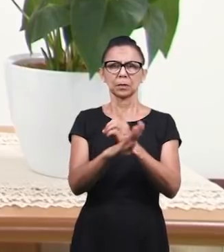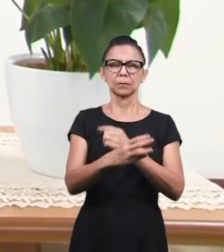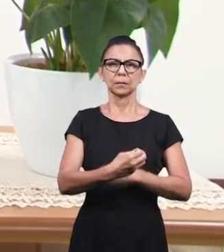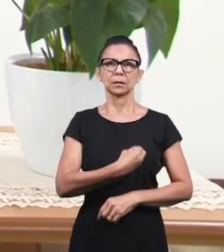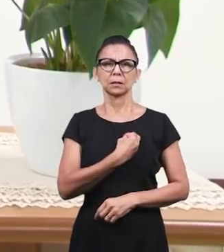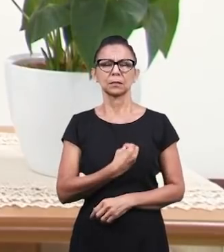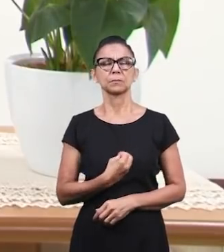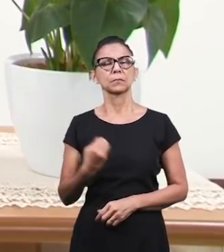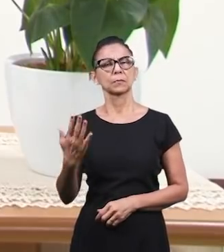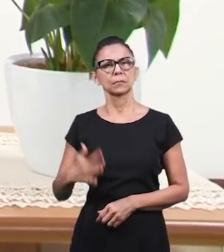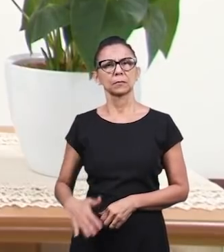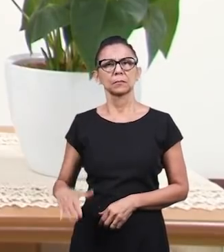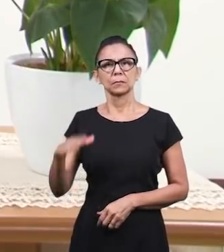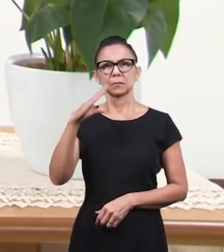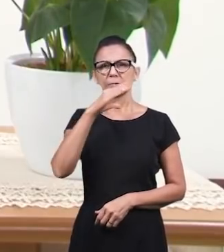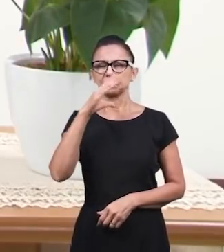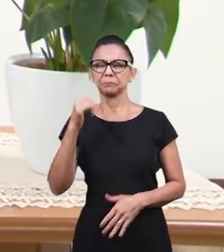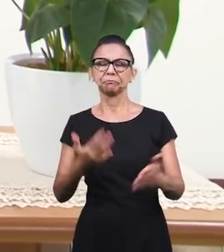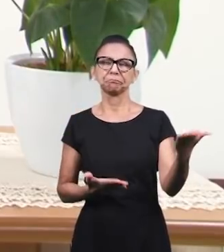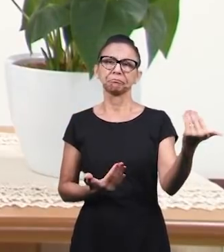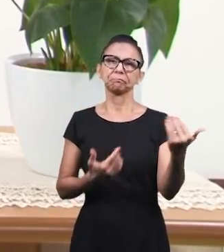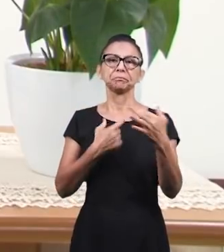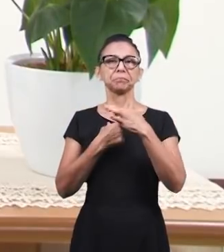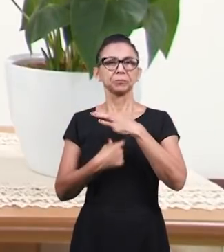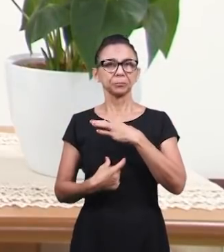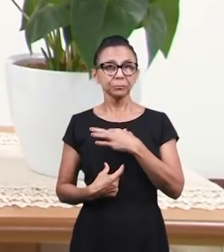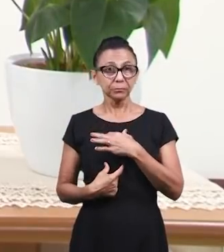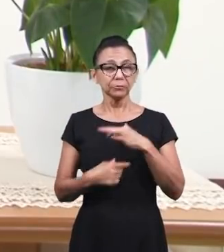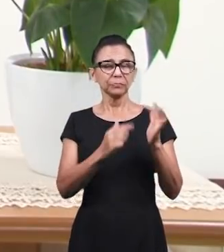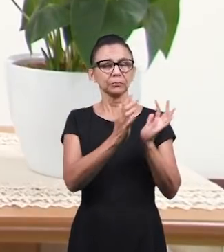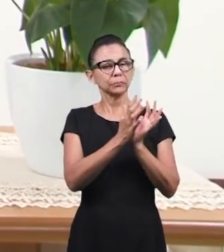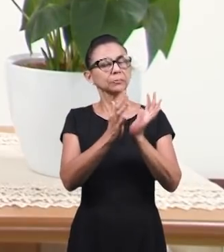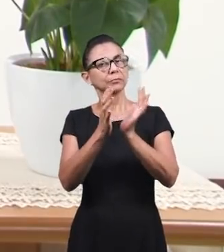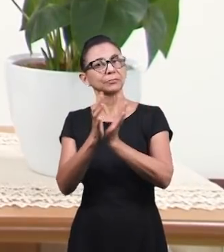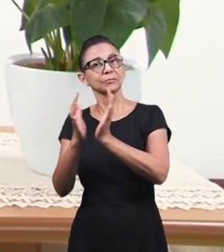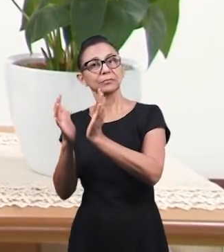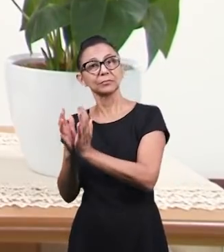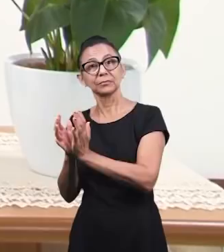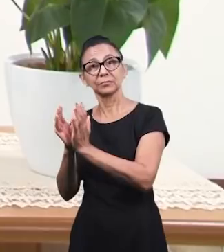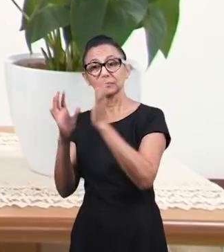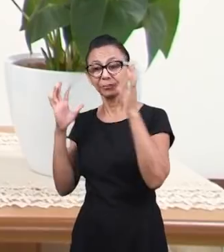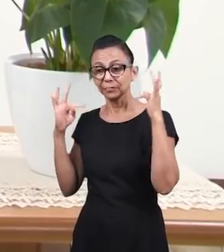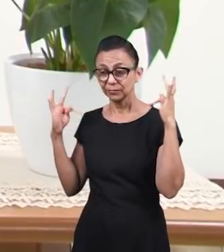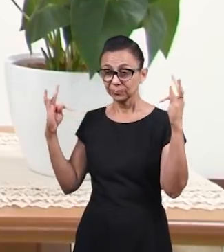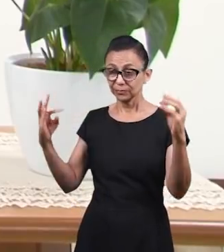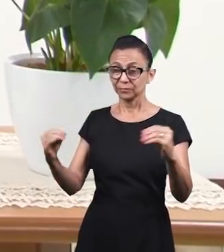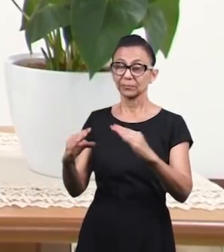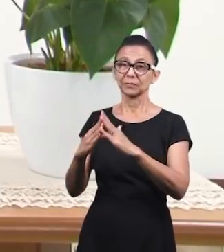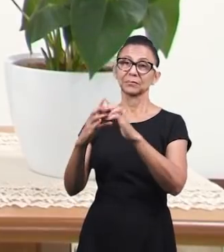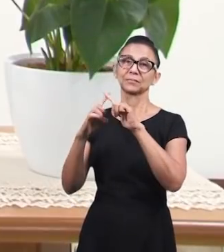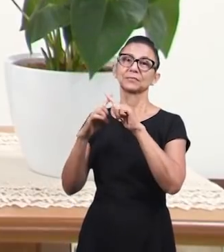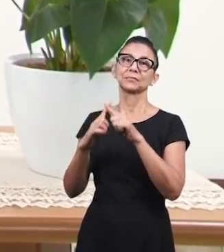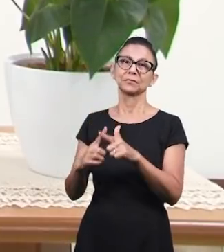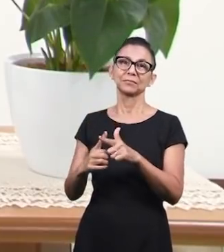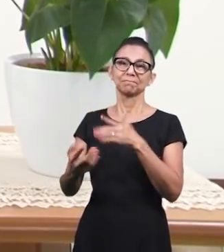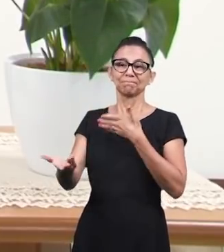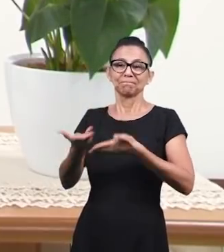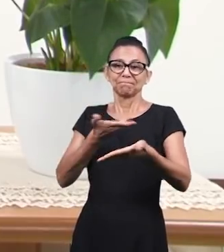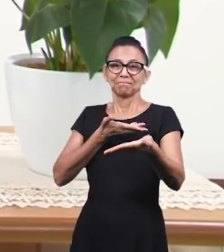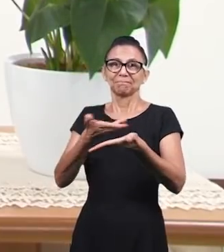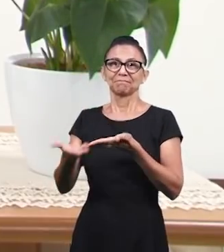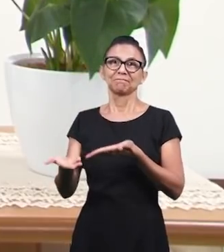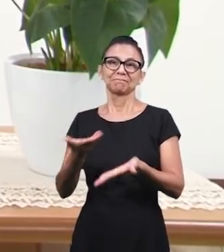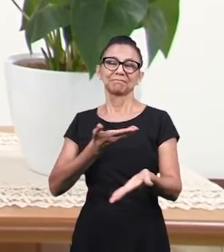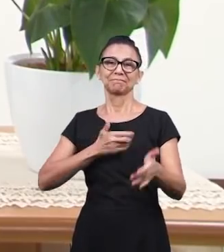crianças, intermediários, adolescentes, jovens, obreiros, ou seja, toda a igreja está realmente envolvida neste